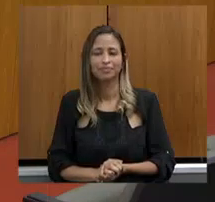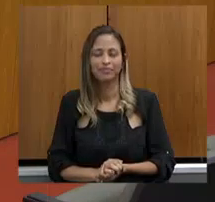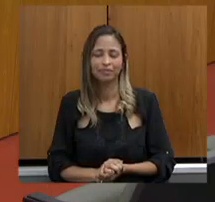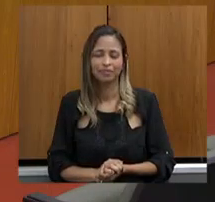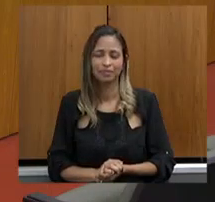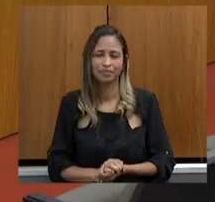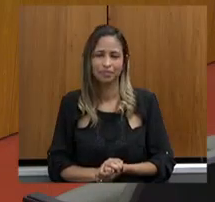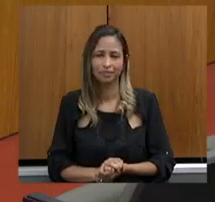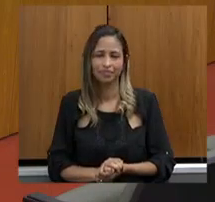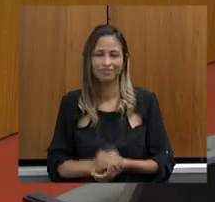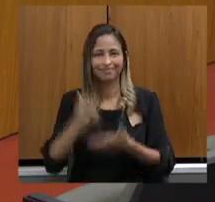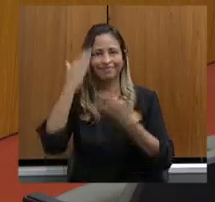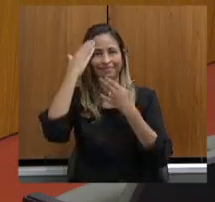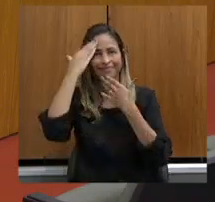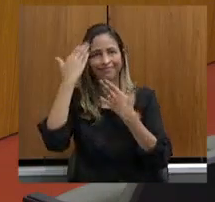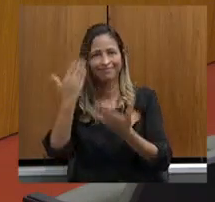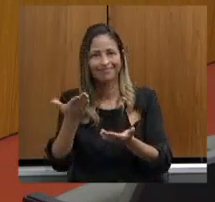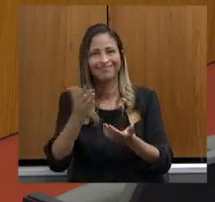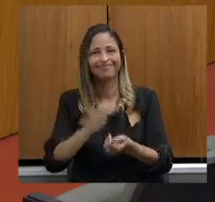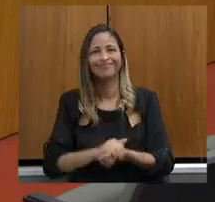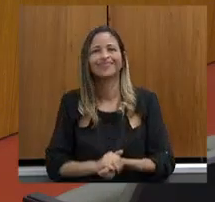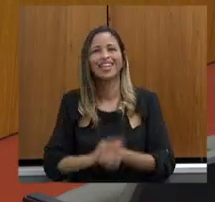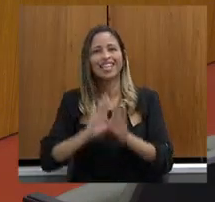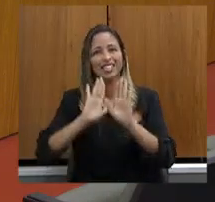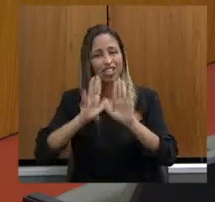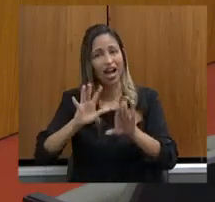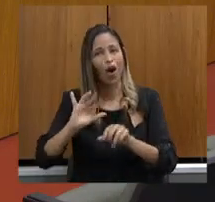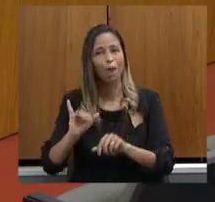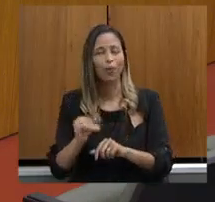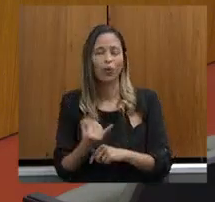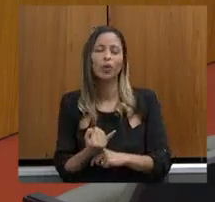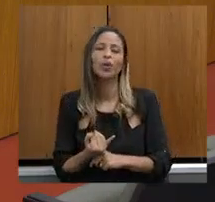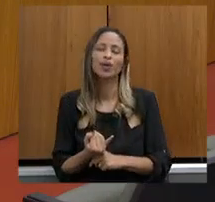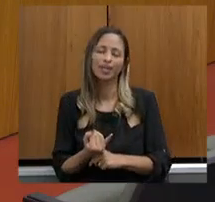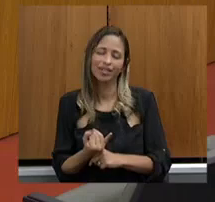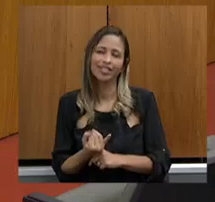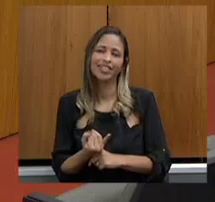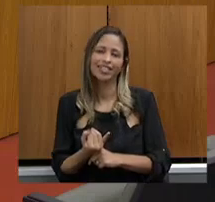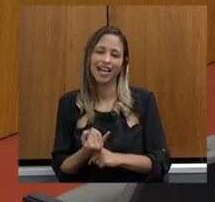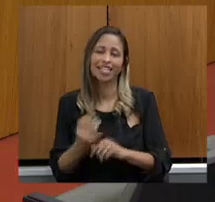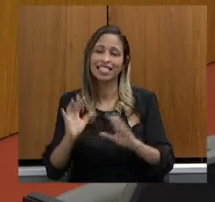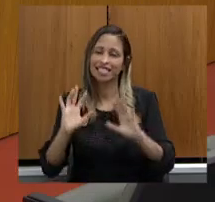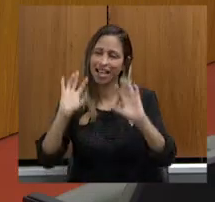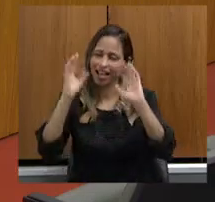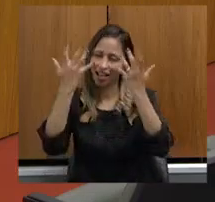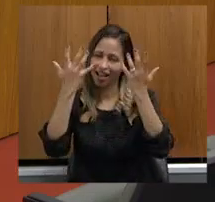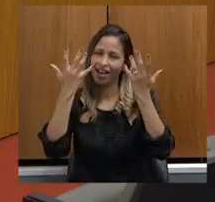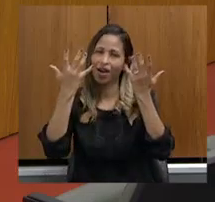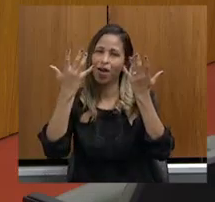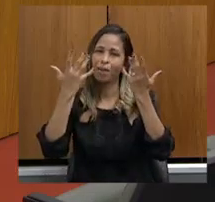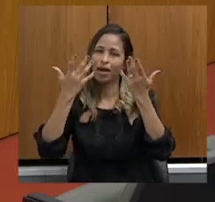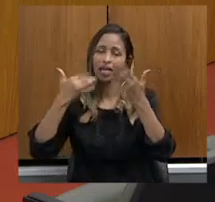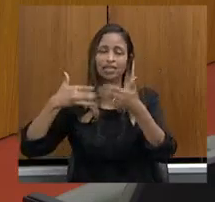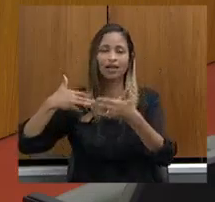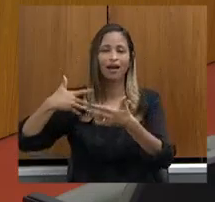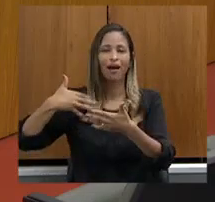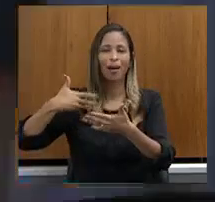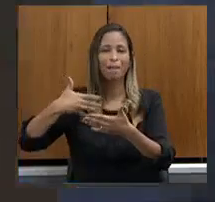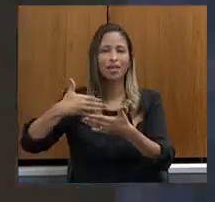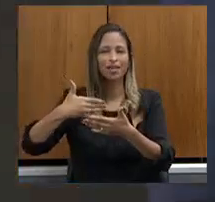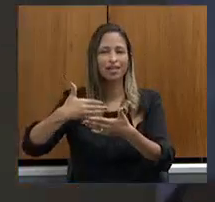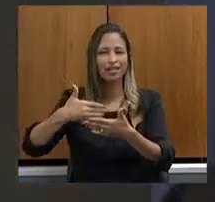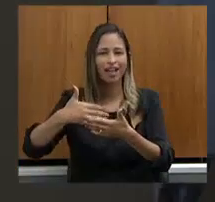considerações Obrigada Presidente nós já tivemos oportunidade de celebrarmos essa jornada dessa